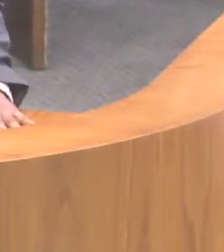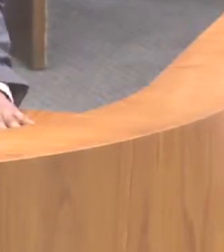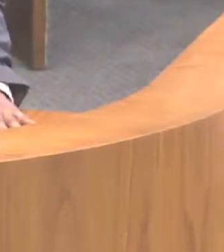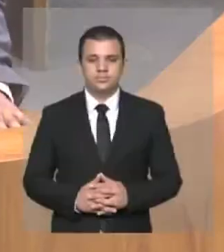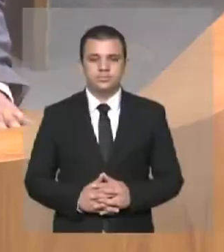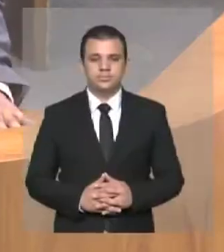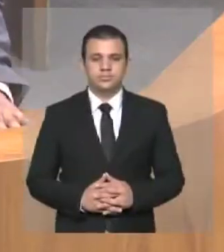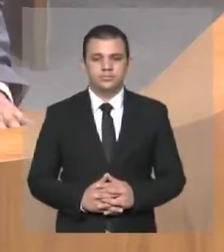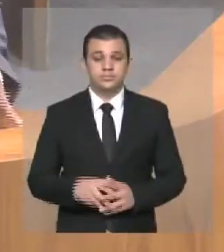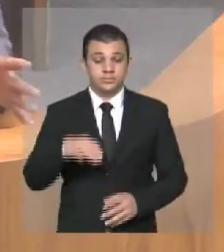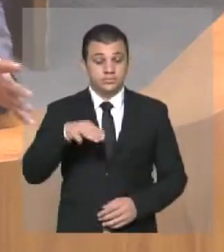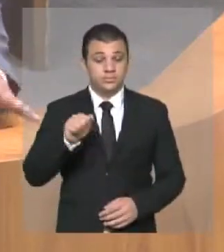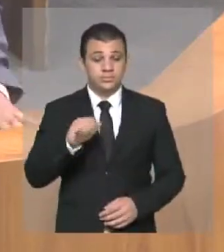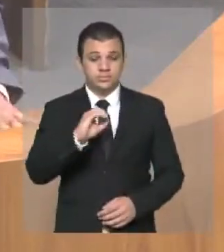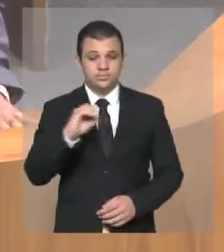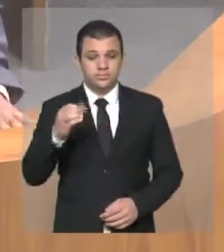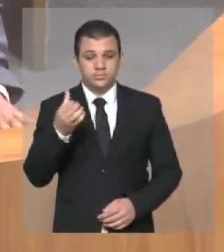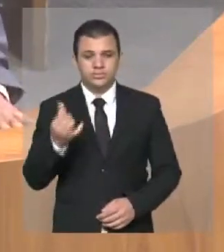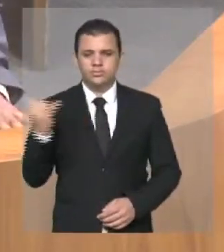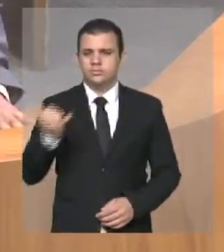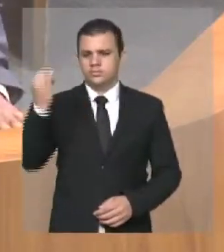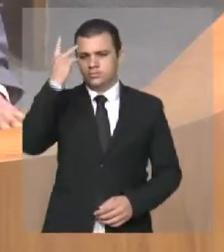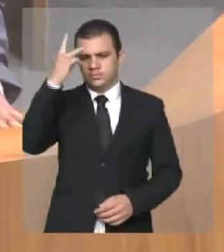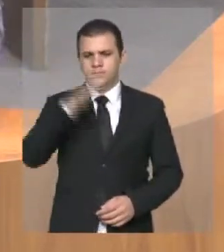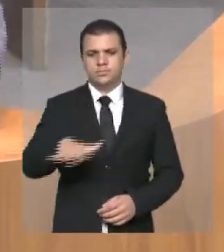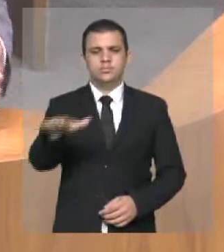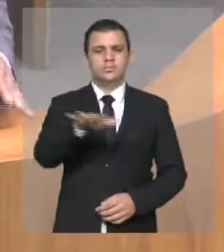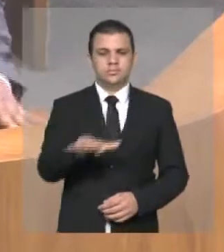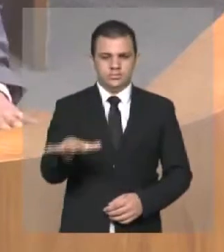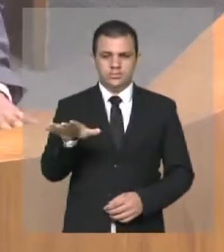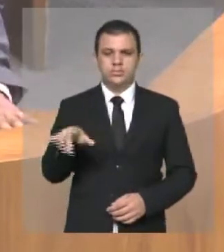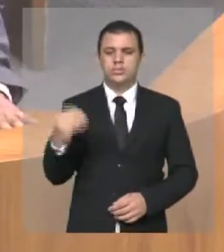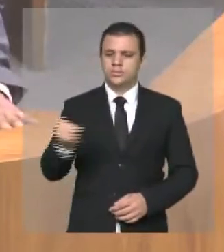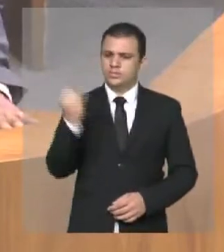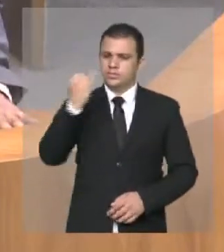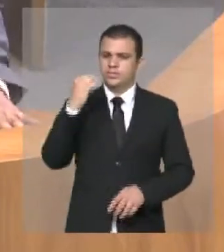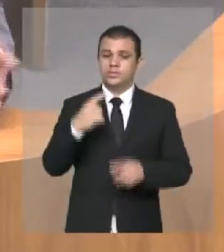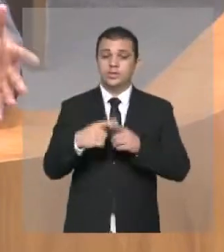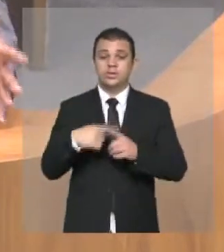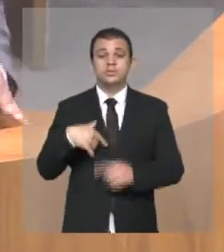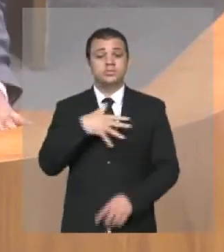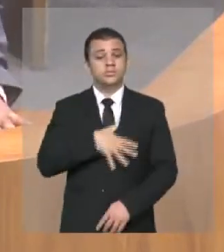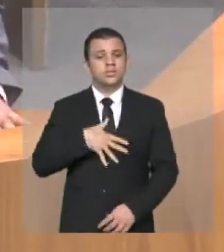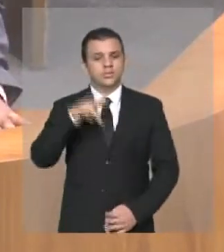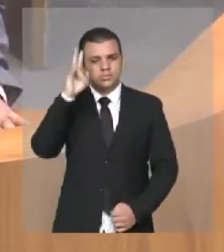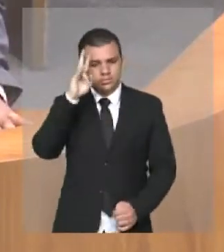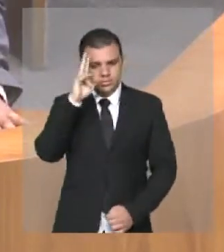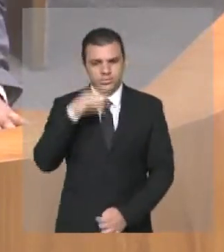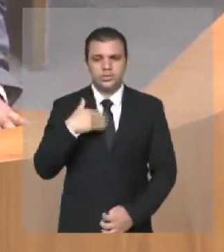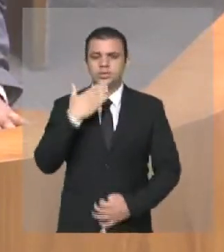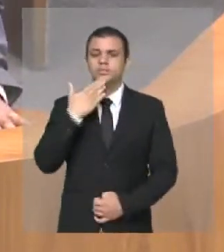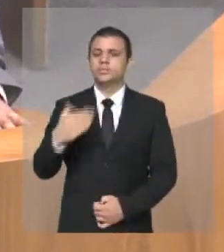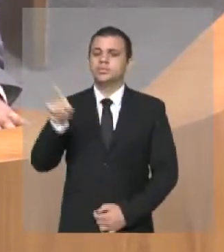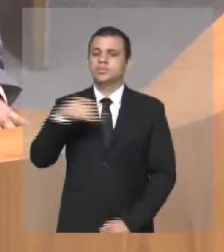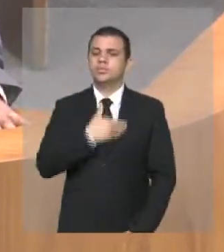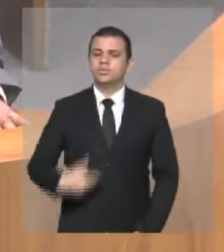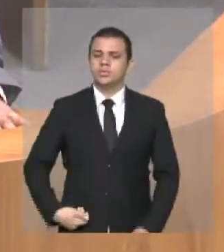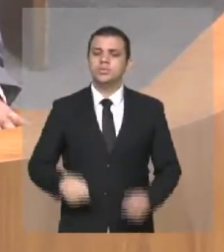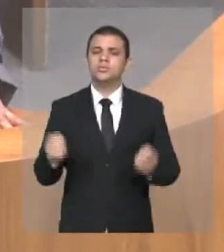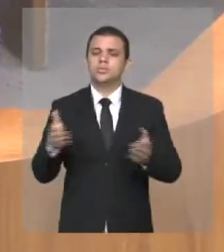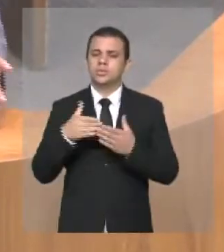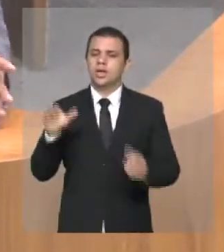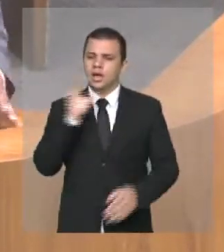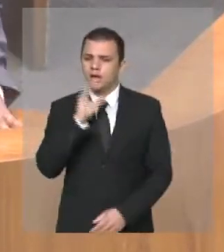está lá, meia lenta, como ontem frisei com o governador, onde estava ali na inauguração, e pedi que acelerasse mais as obras, porque o inverno está se